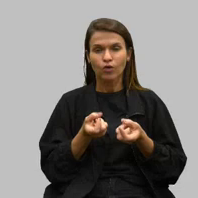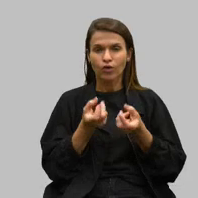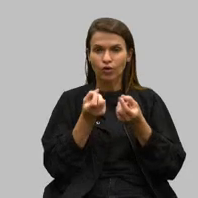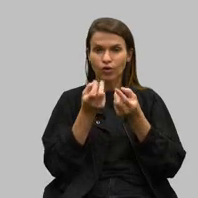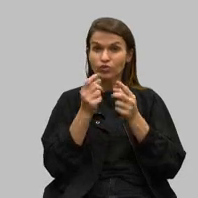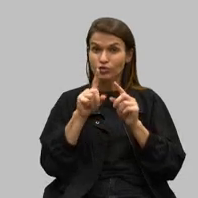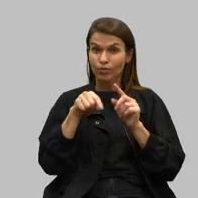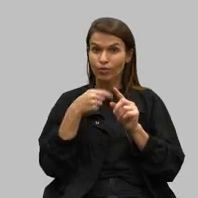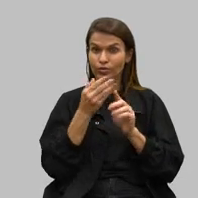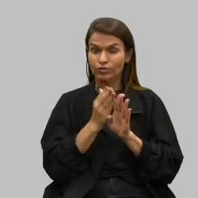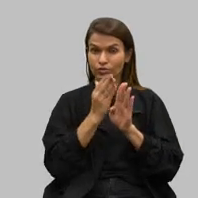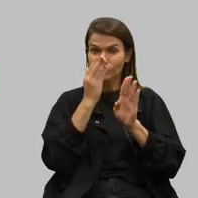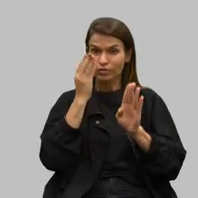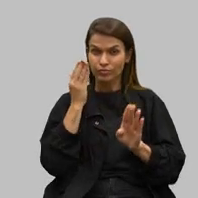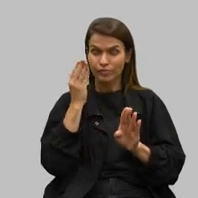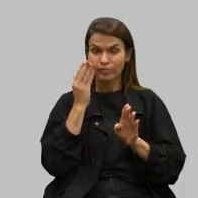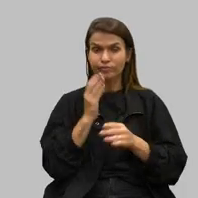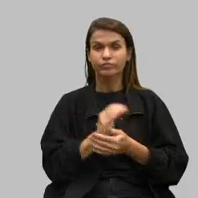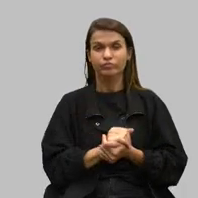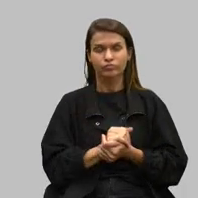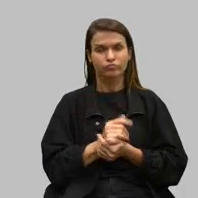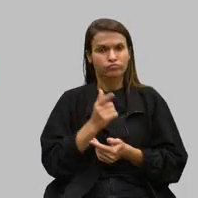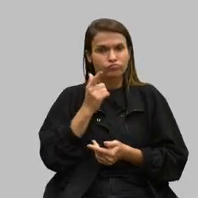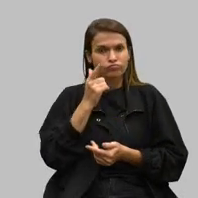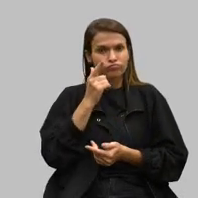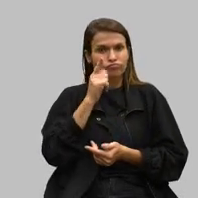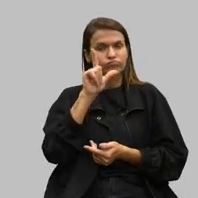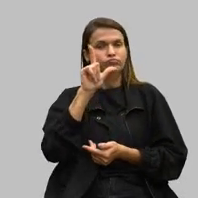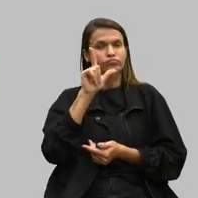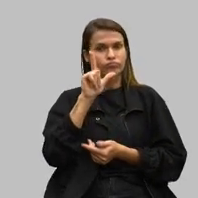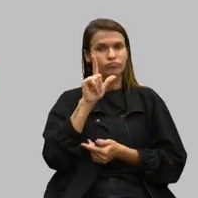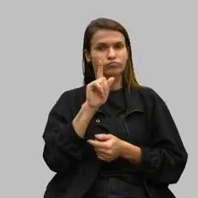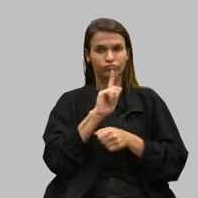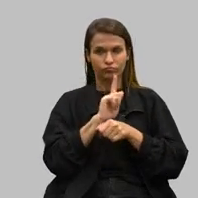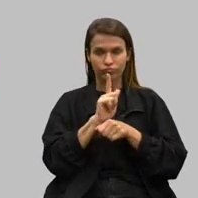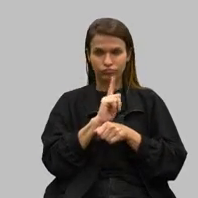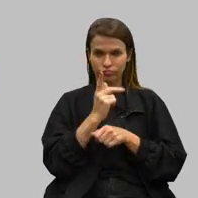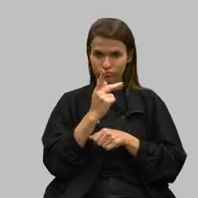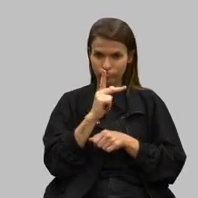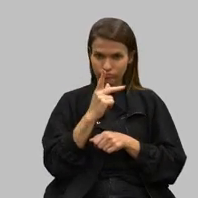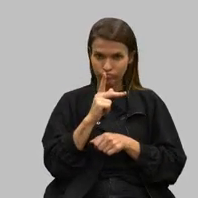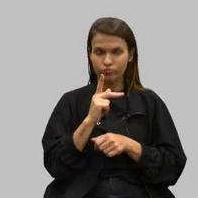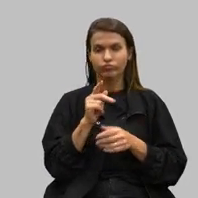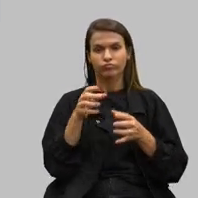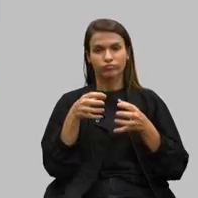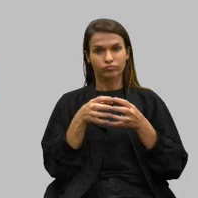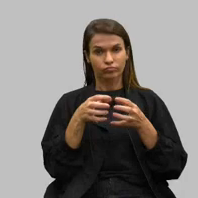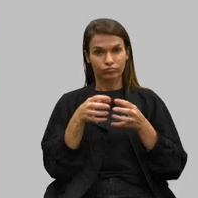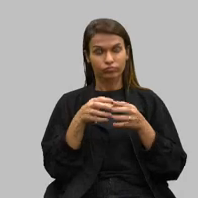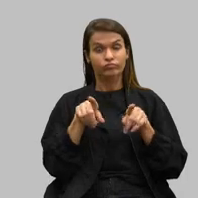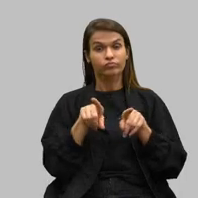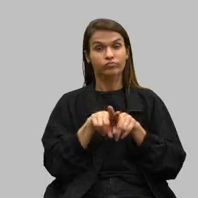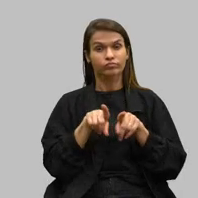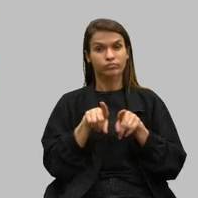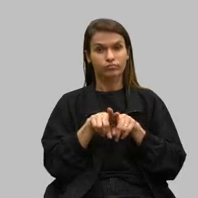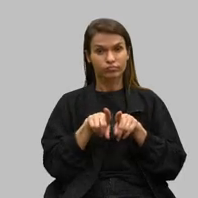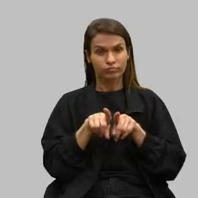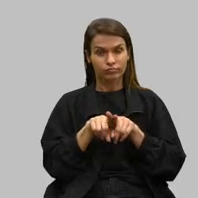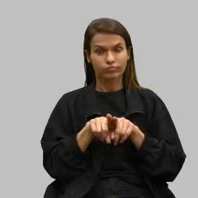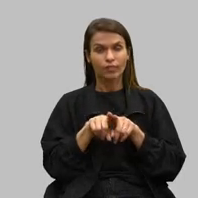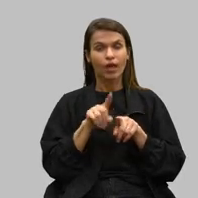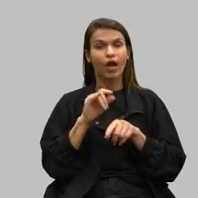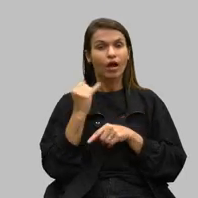Isso é uma conquista da gestão sua e de sua equipe e também a